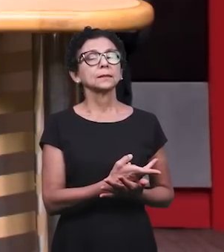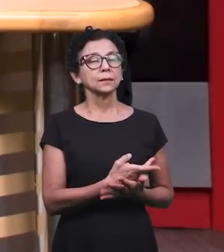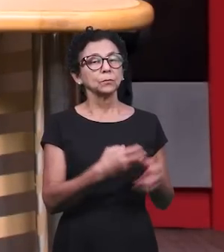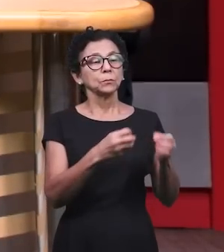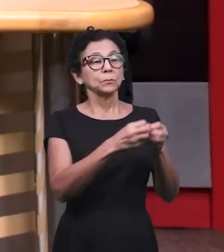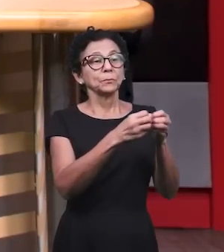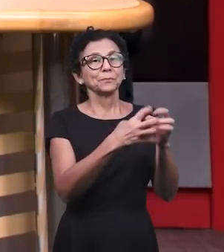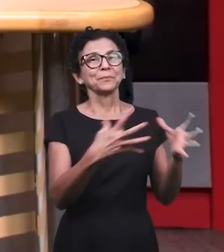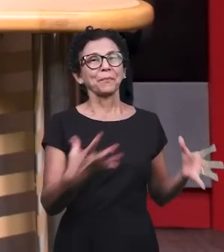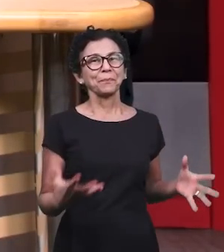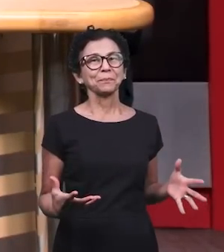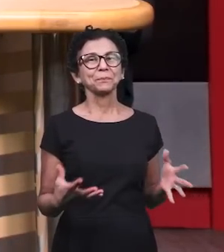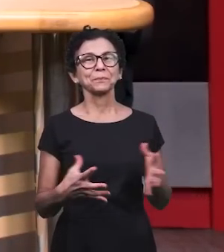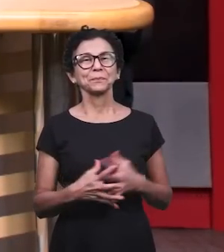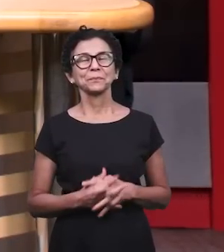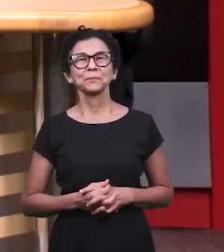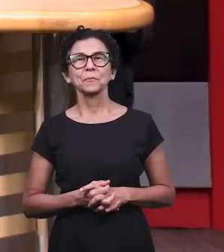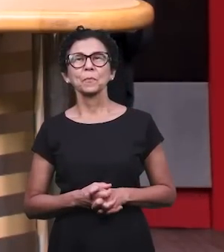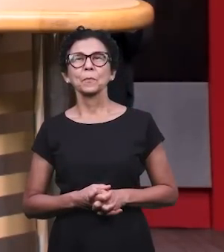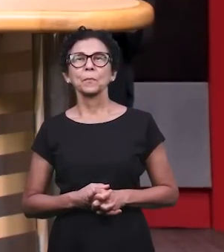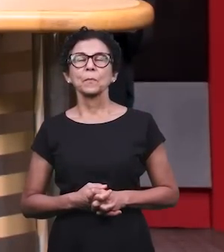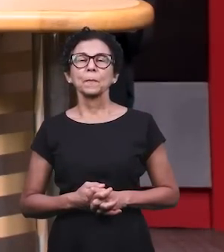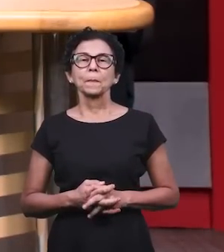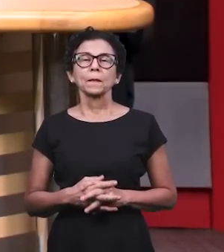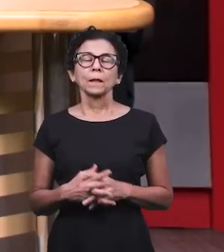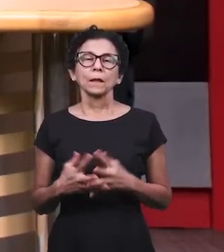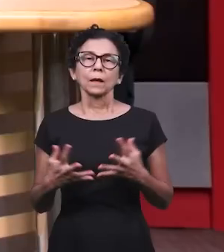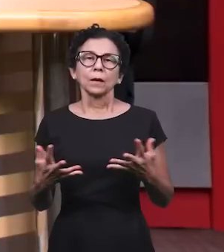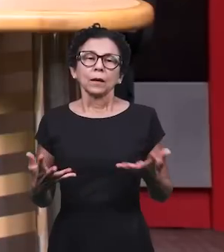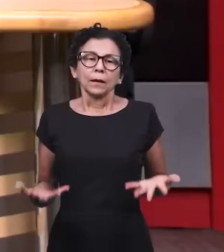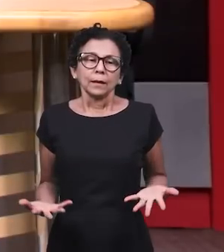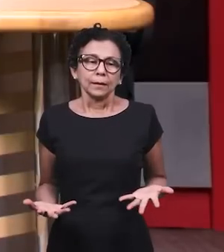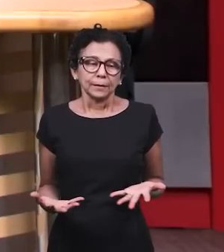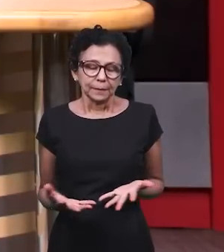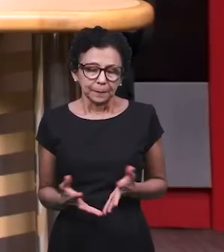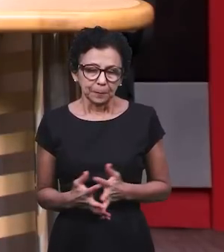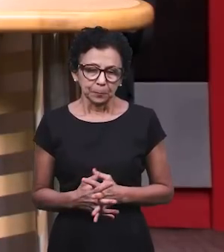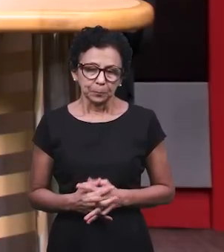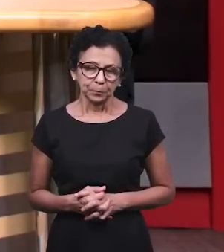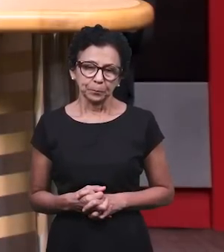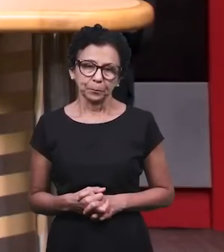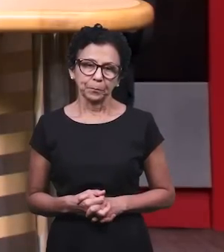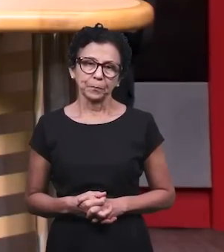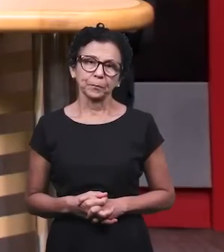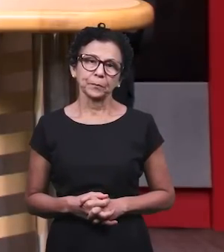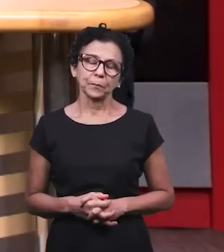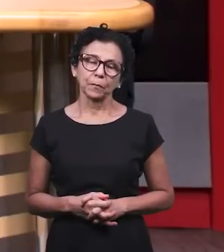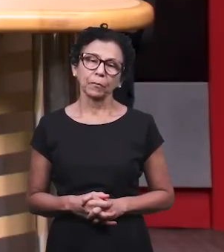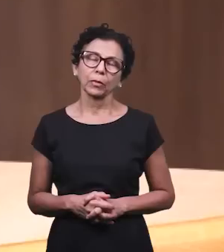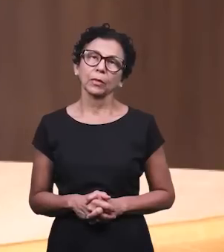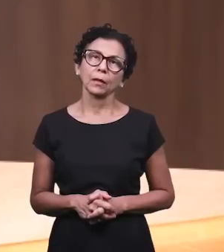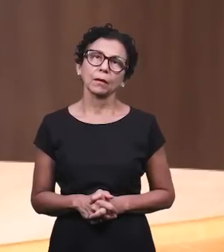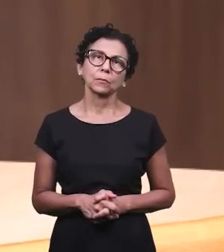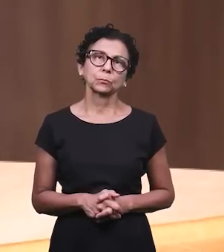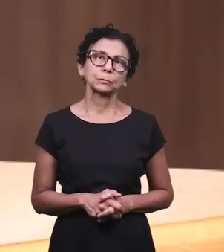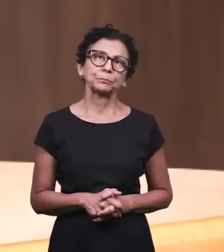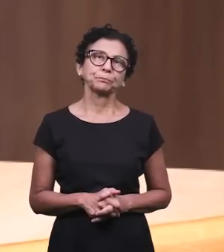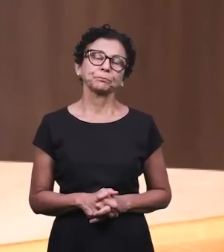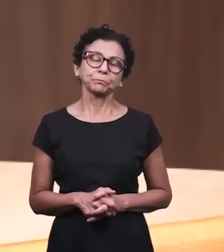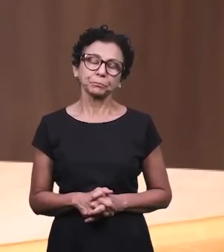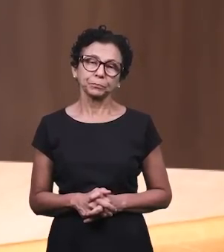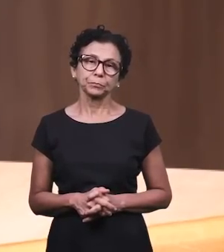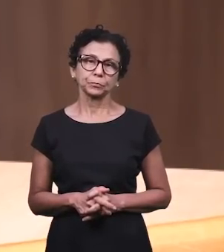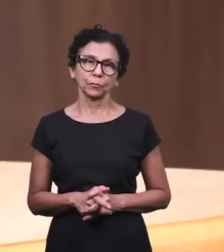porque há assuntos na nossa família que precisam ser resolvidos com a porta